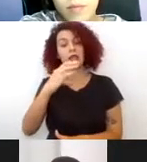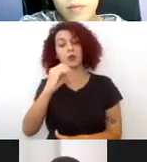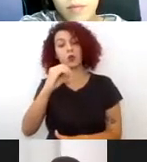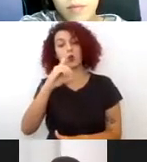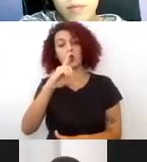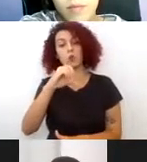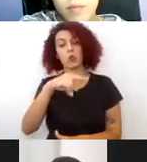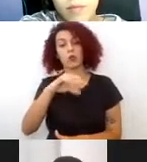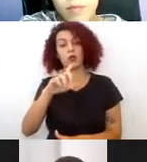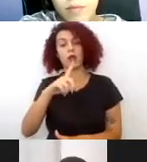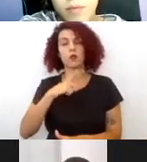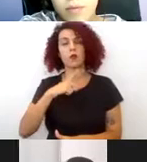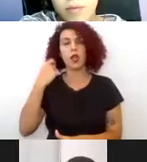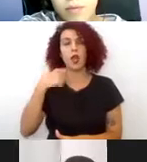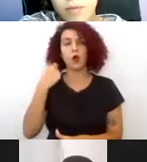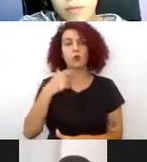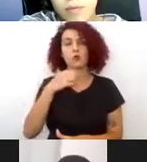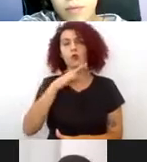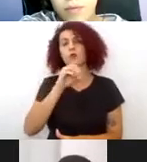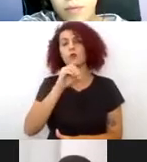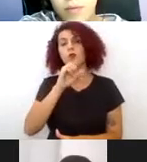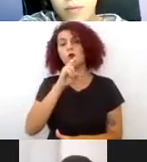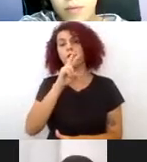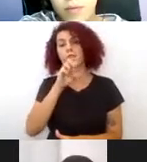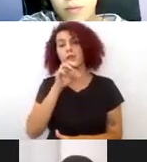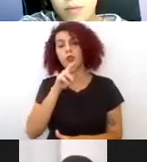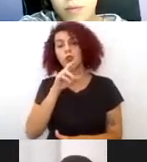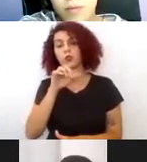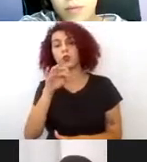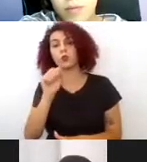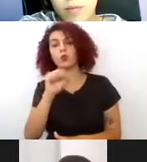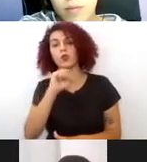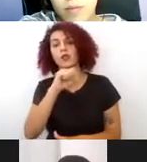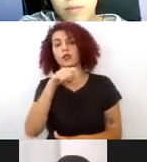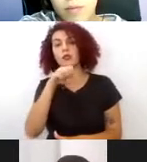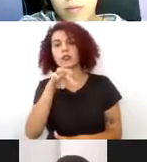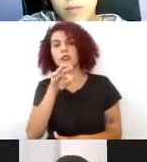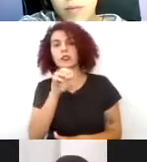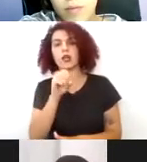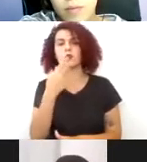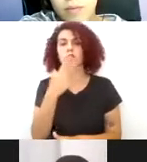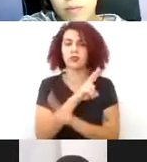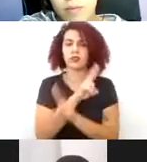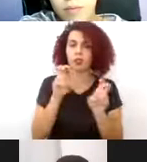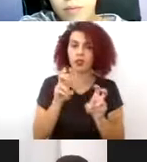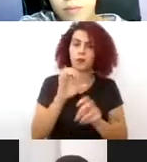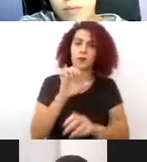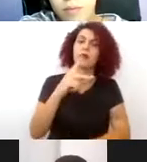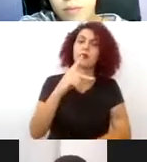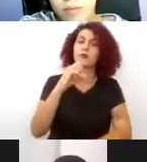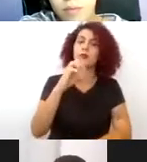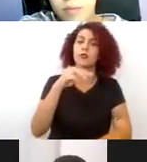miolo temos autores como Boaventura são de Souza Santos enganado vai falar de aparecer elogios do Sul